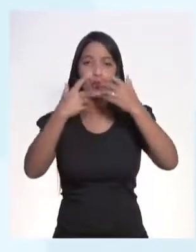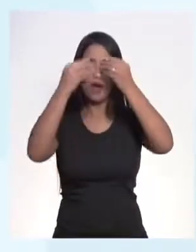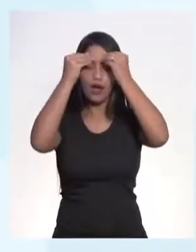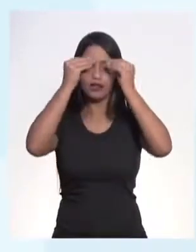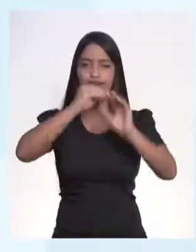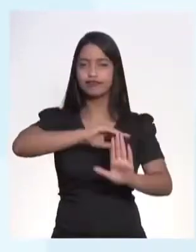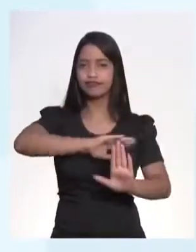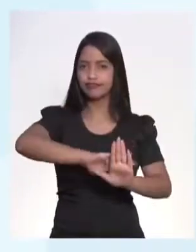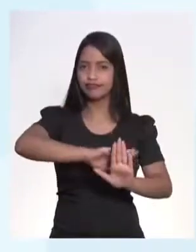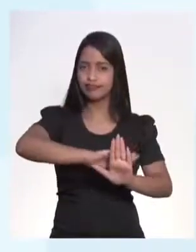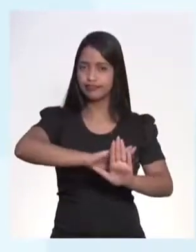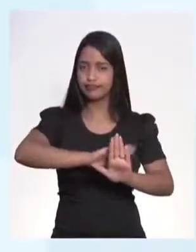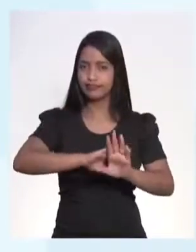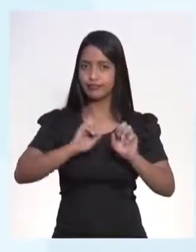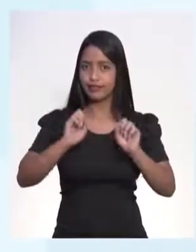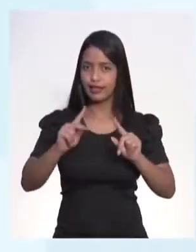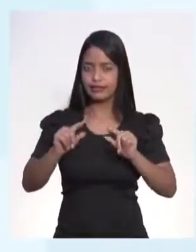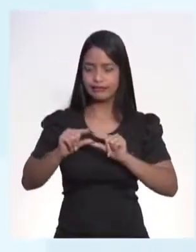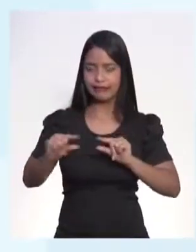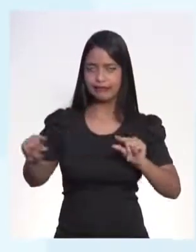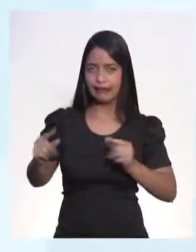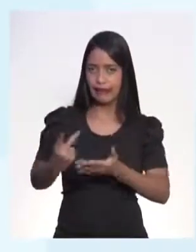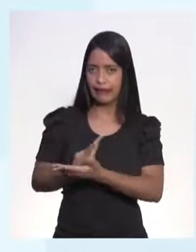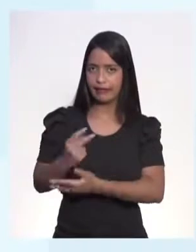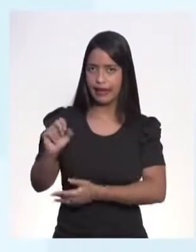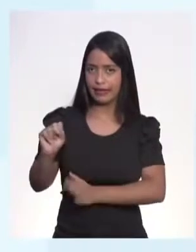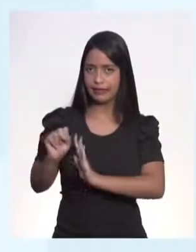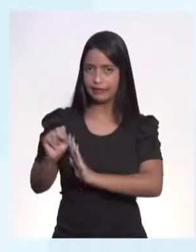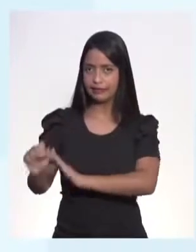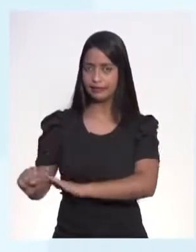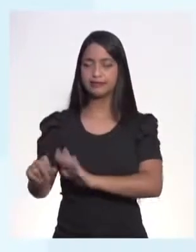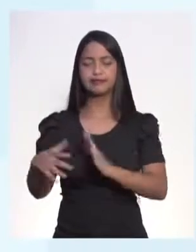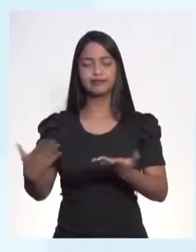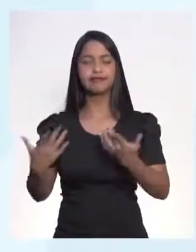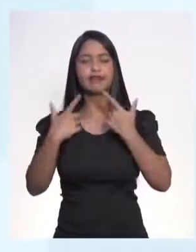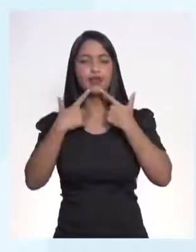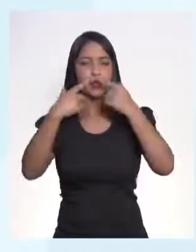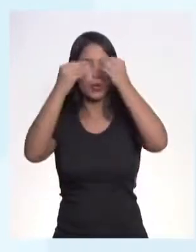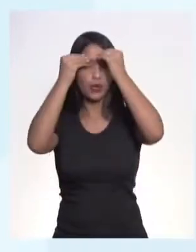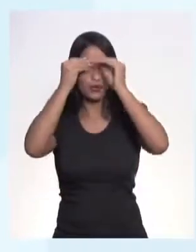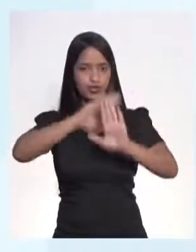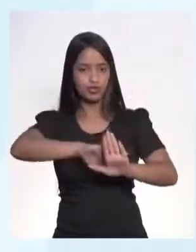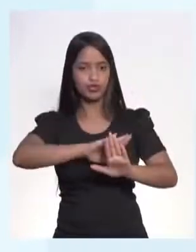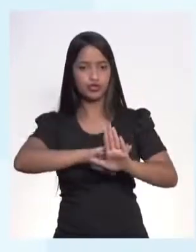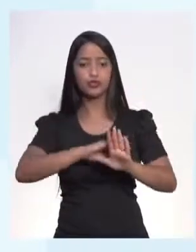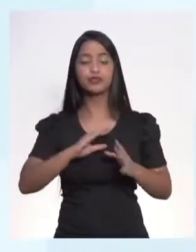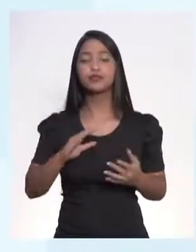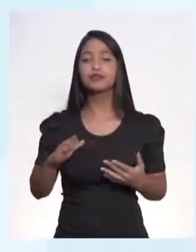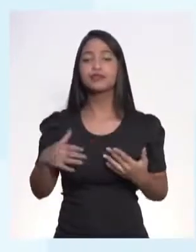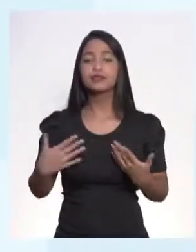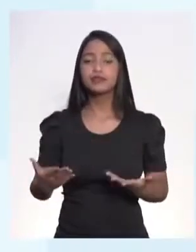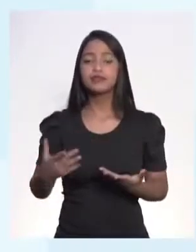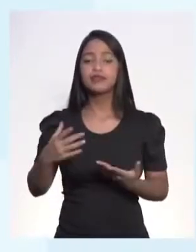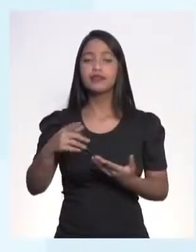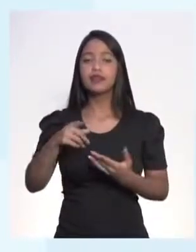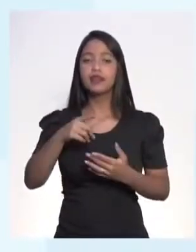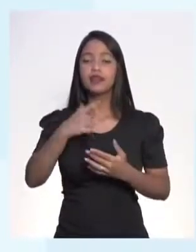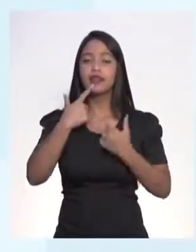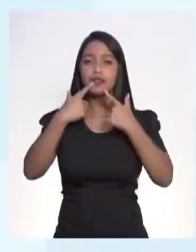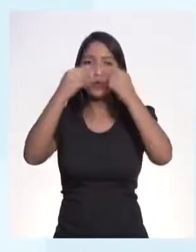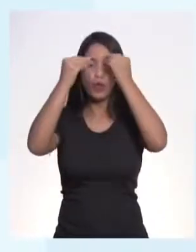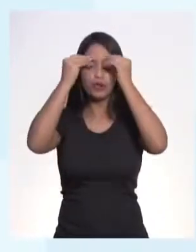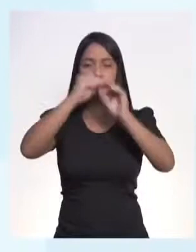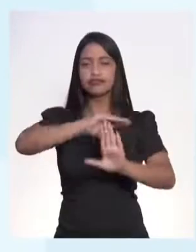tem um Essa é a mais aqui tá Então essa mais linguagem subjetiva é isso que eu estou dizendo tem um objetivo que é o palpável a linguagem